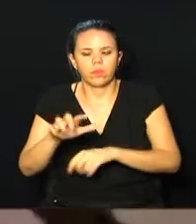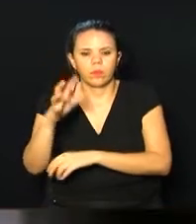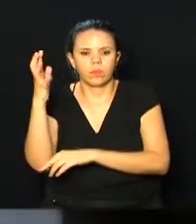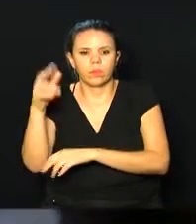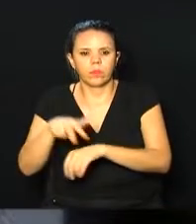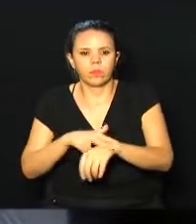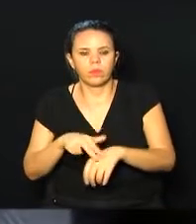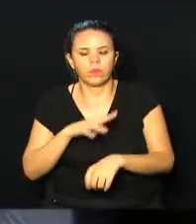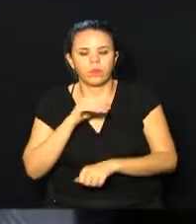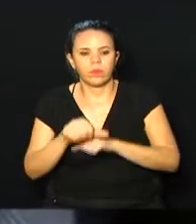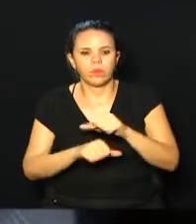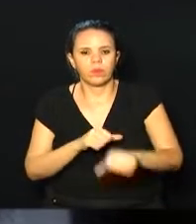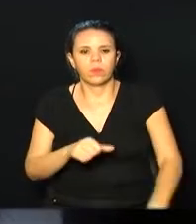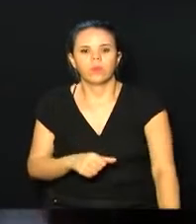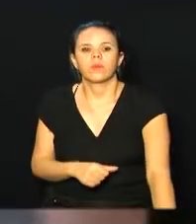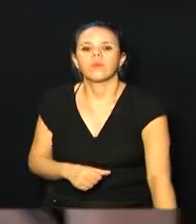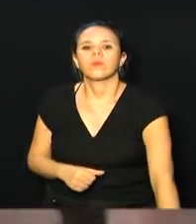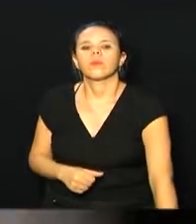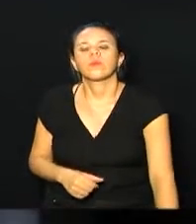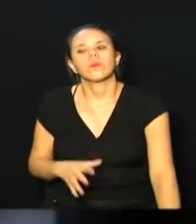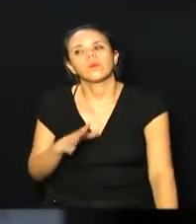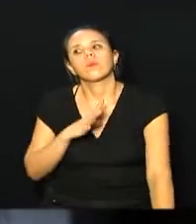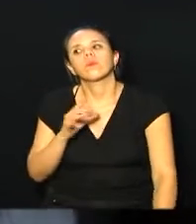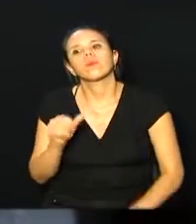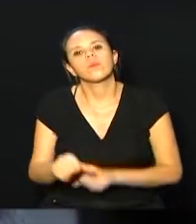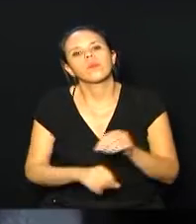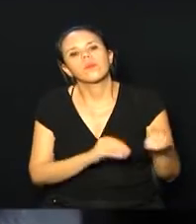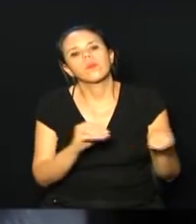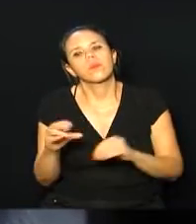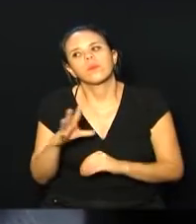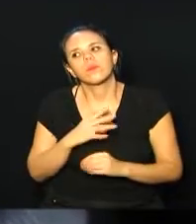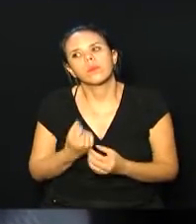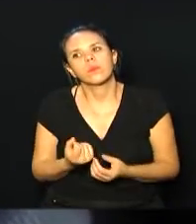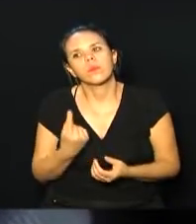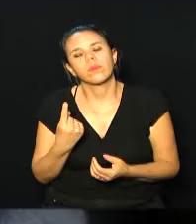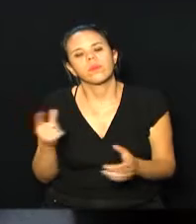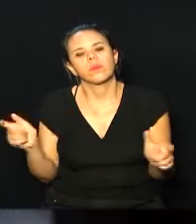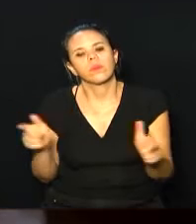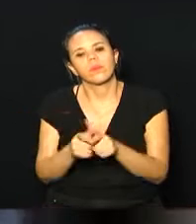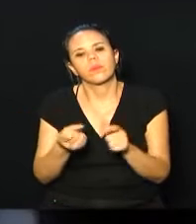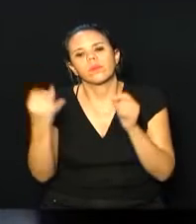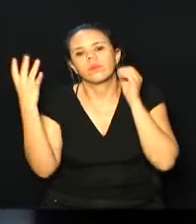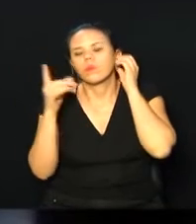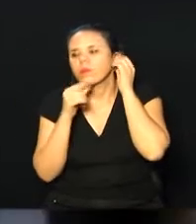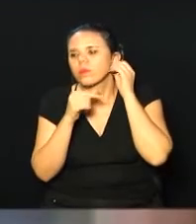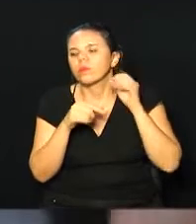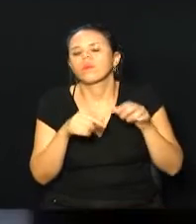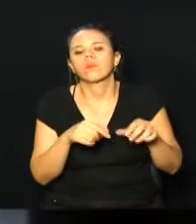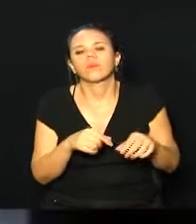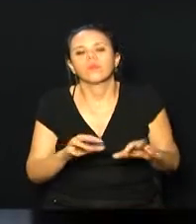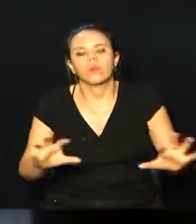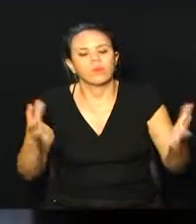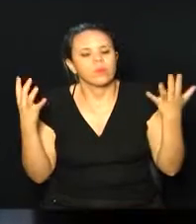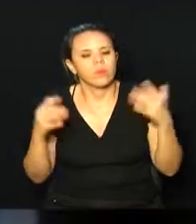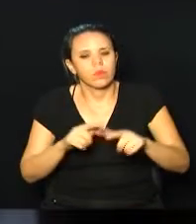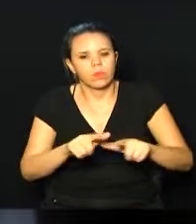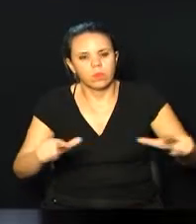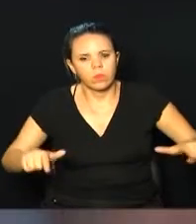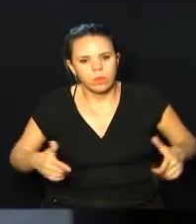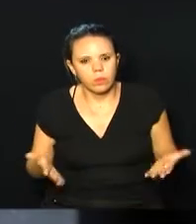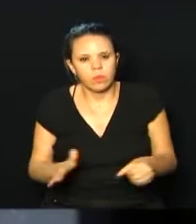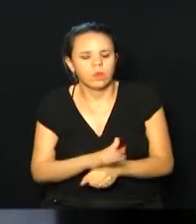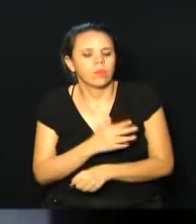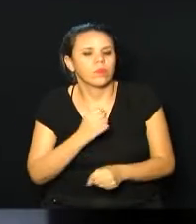vão alterando, né, a cidade, vão mudando isso, vão reduzindo a quantidade de áreas verdes. Terrenos que eram vazios hoje são